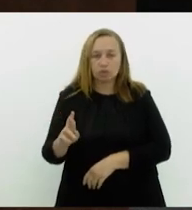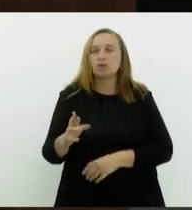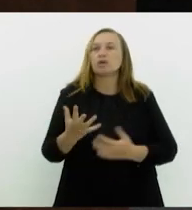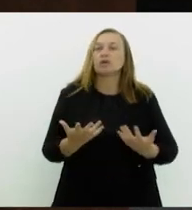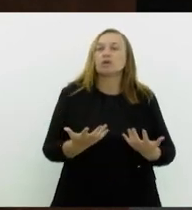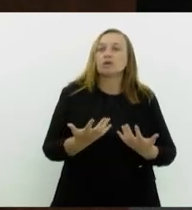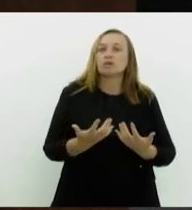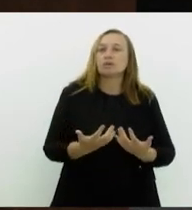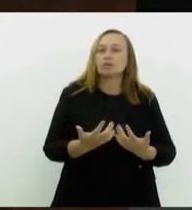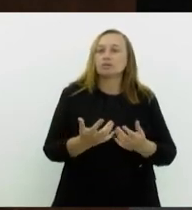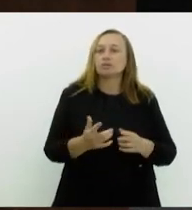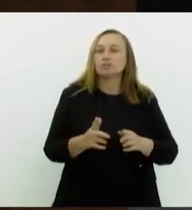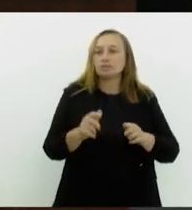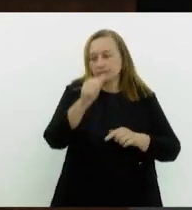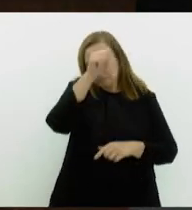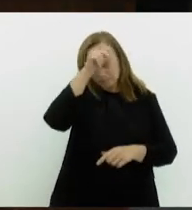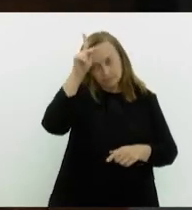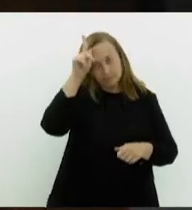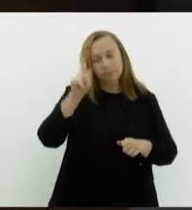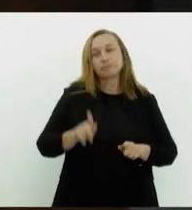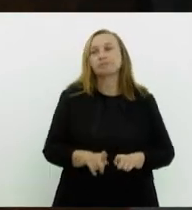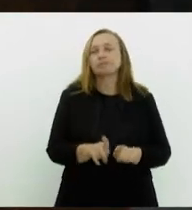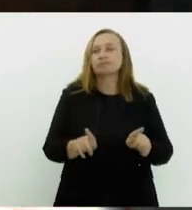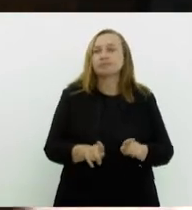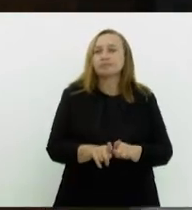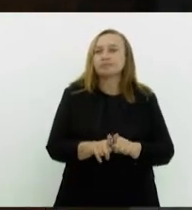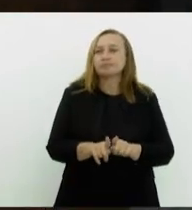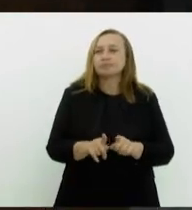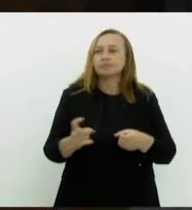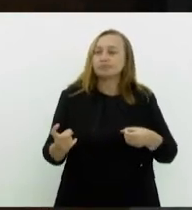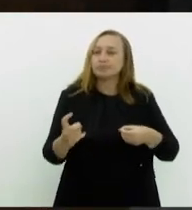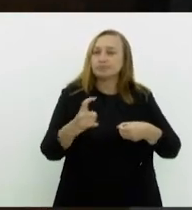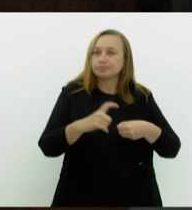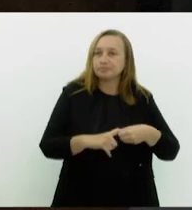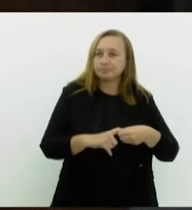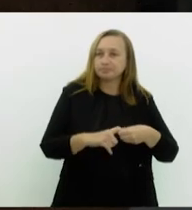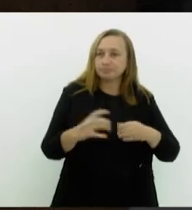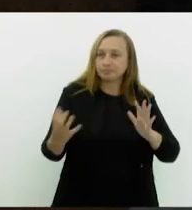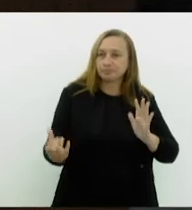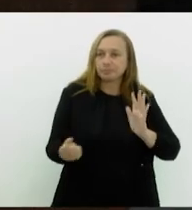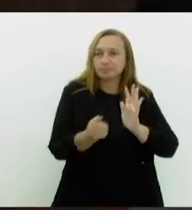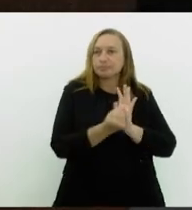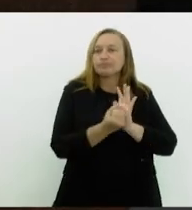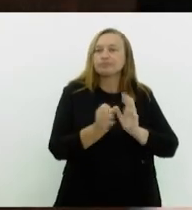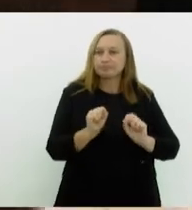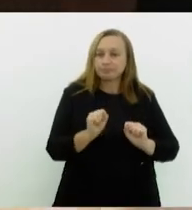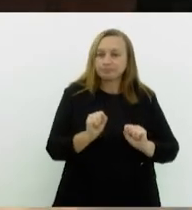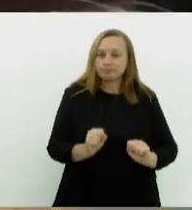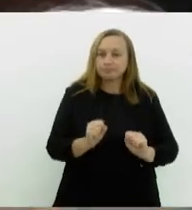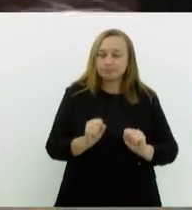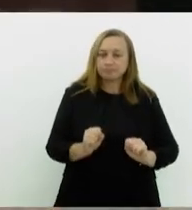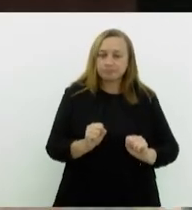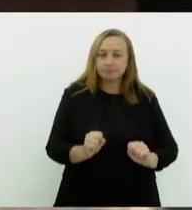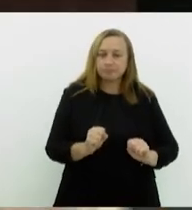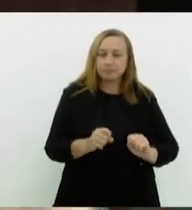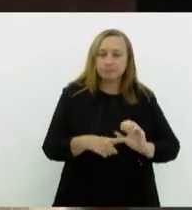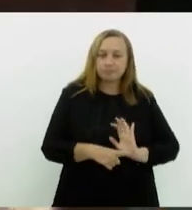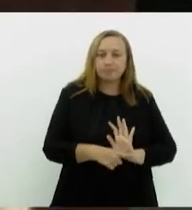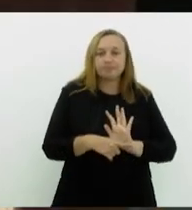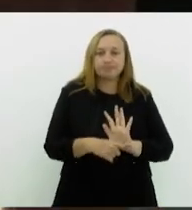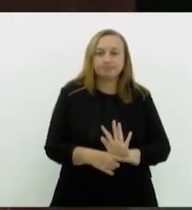celebre convênios, receba patrocínios de quem possa gerir essa rota, de quem